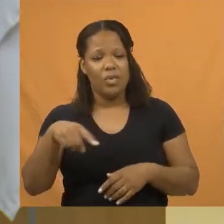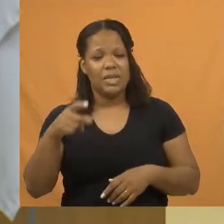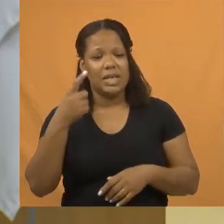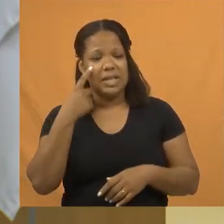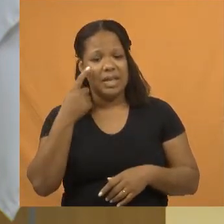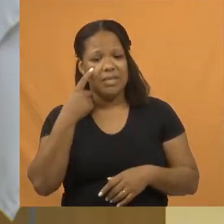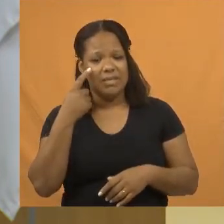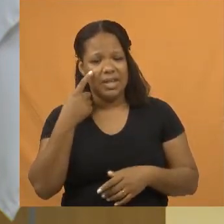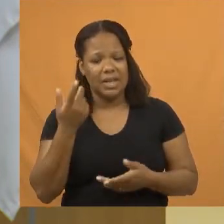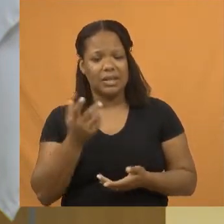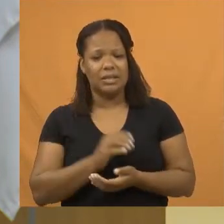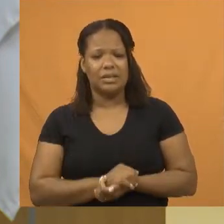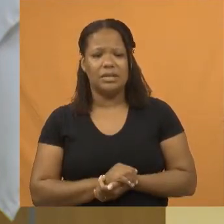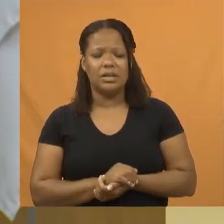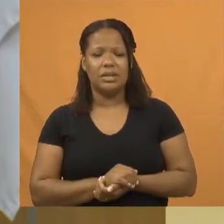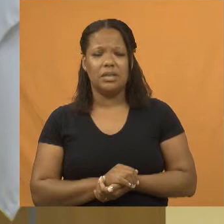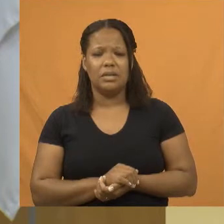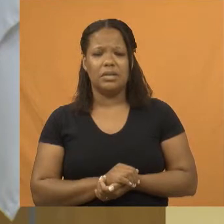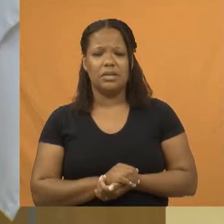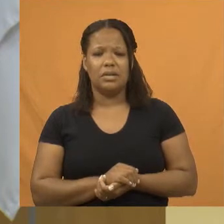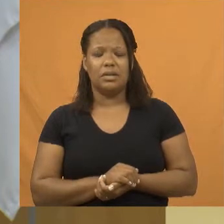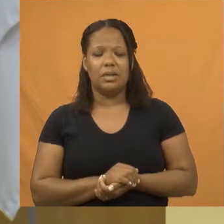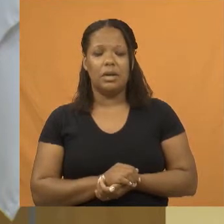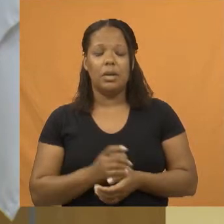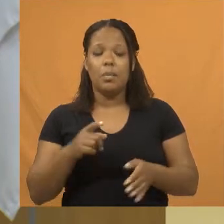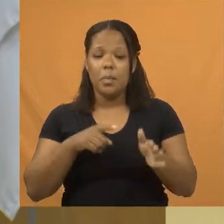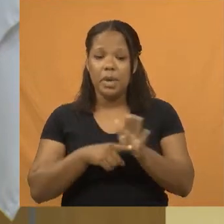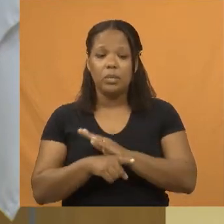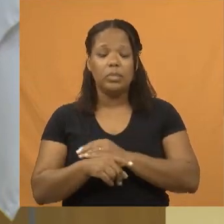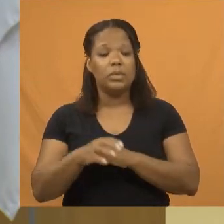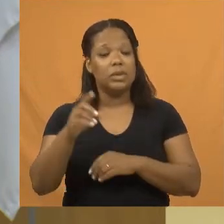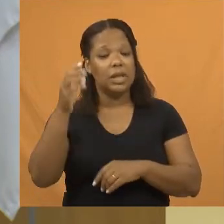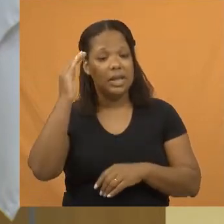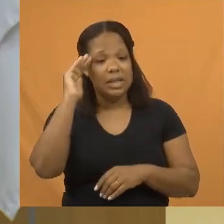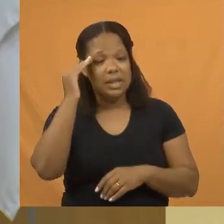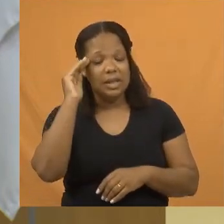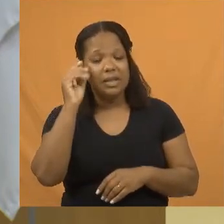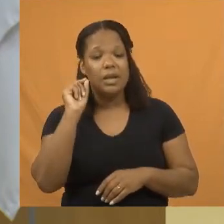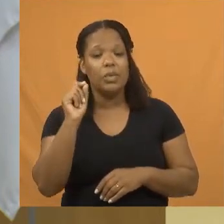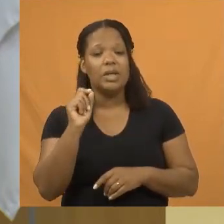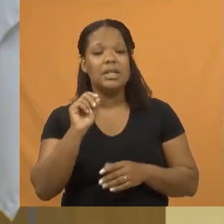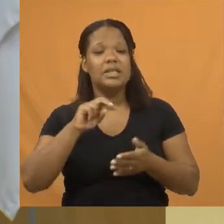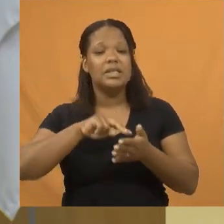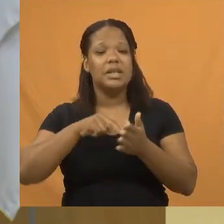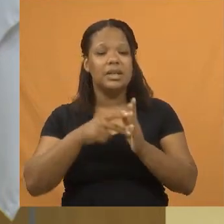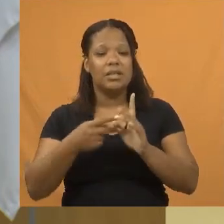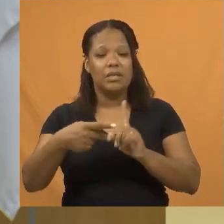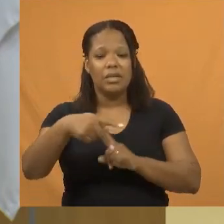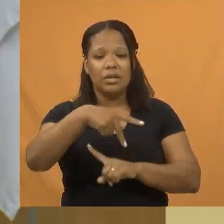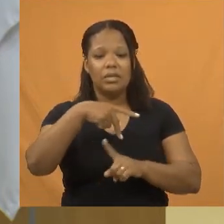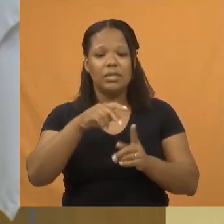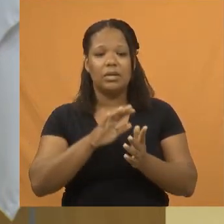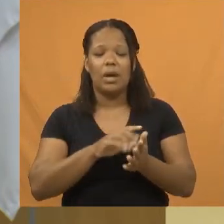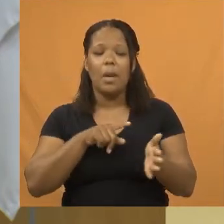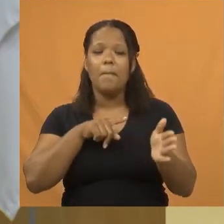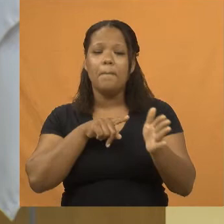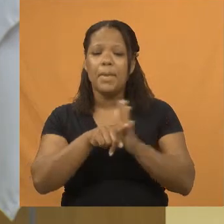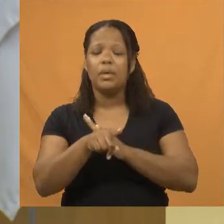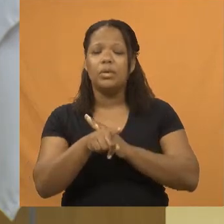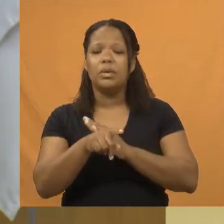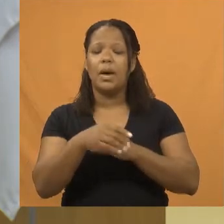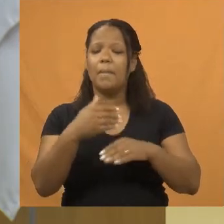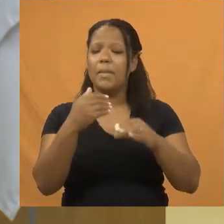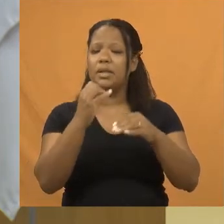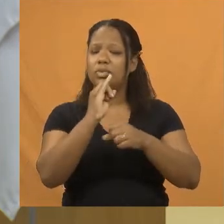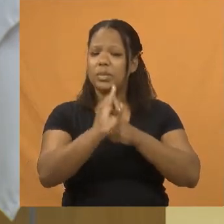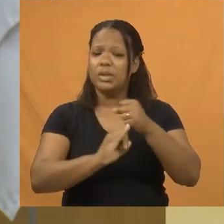ouvindo, eu peço que você se informe sobre a reforma da Previdência. Eu peço que você mande um e-mail para o seu deputado, mande